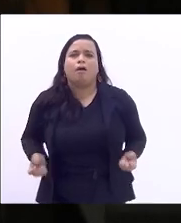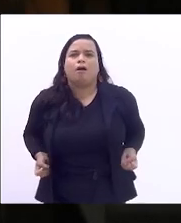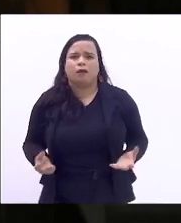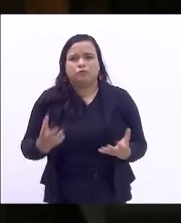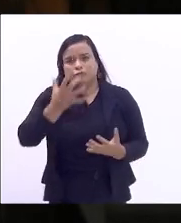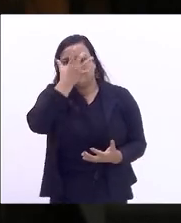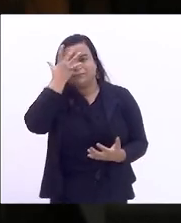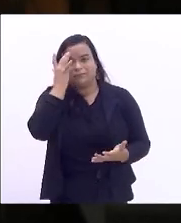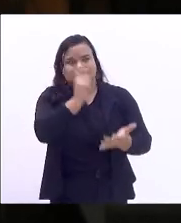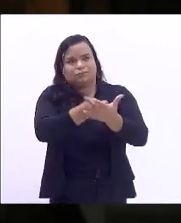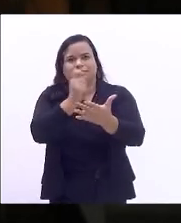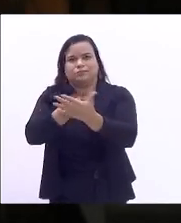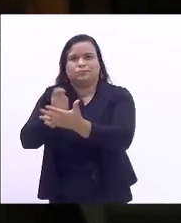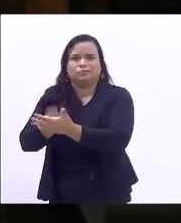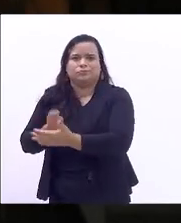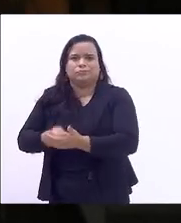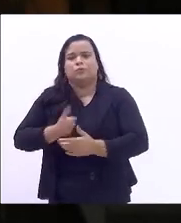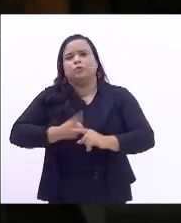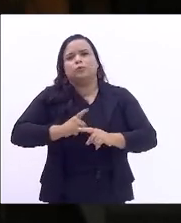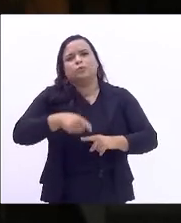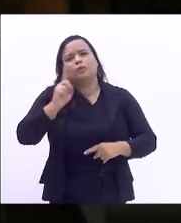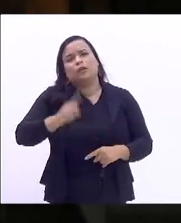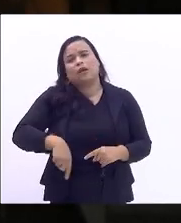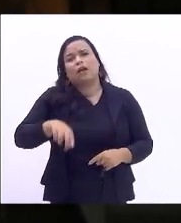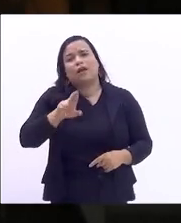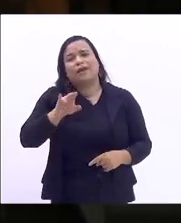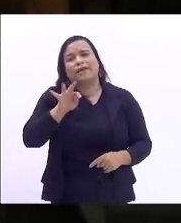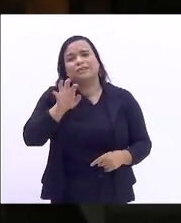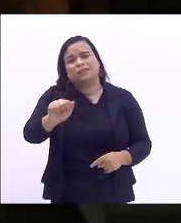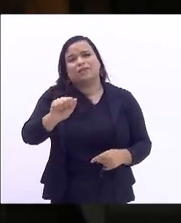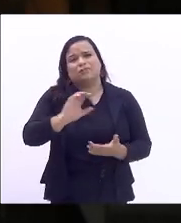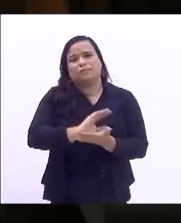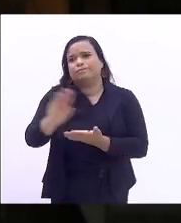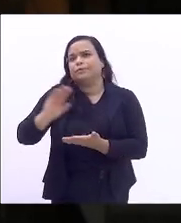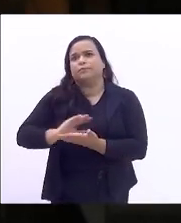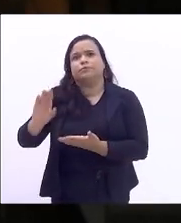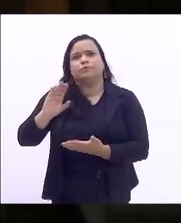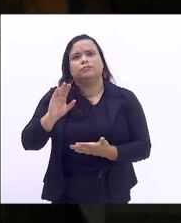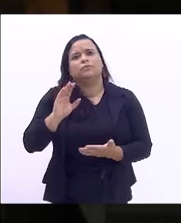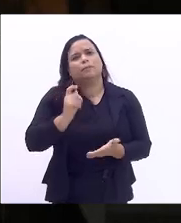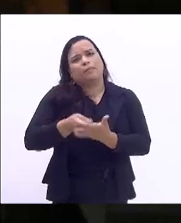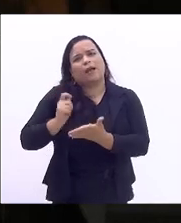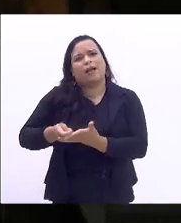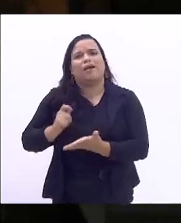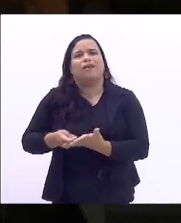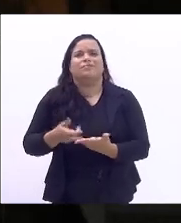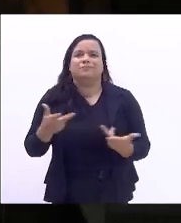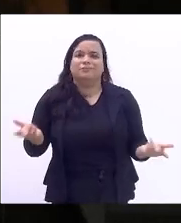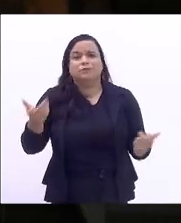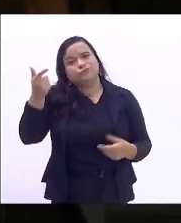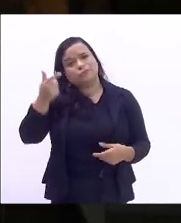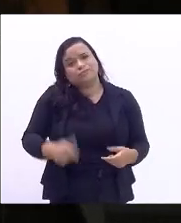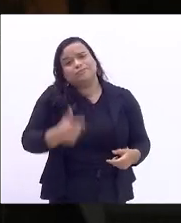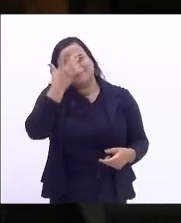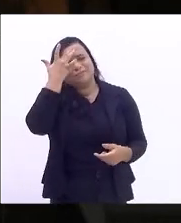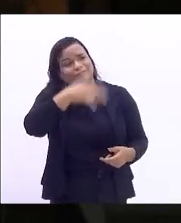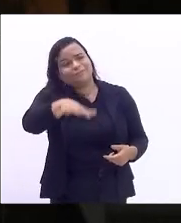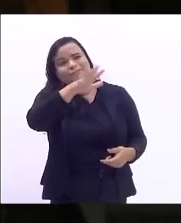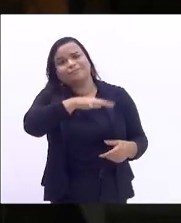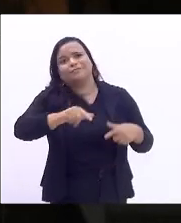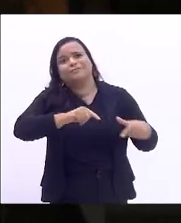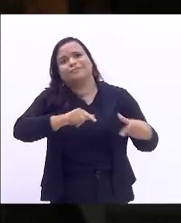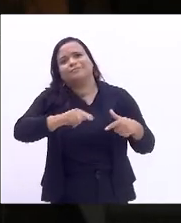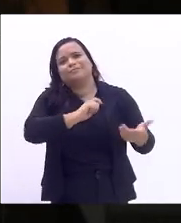de pessoal porque é sessenta por cento da receita corrente líquida mais uma vez recai sobre pessoal